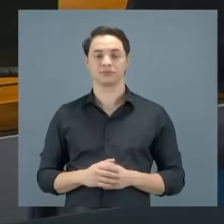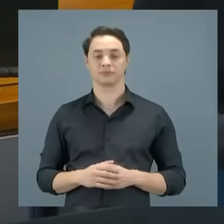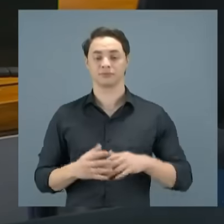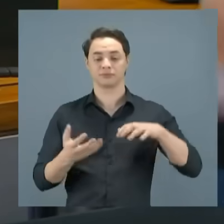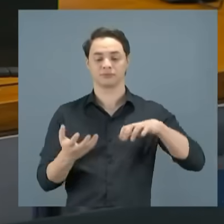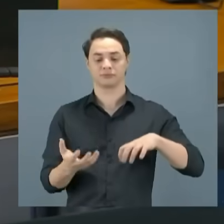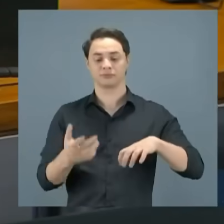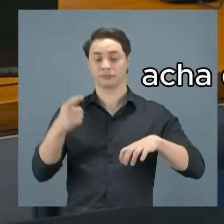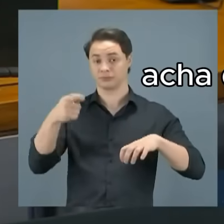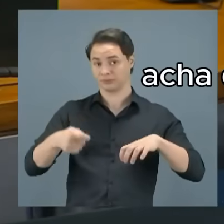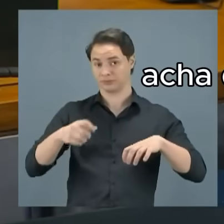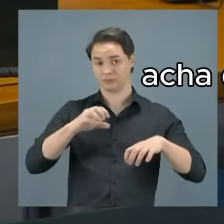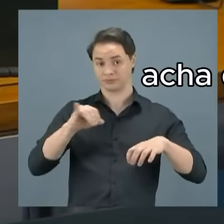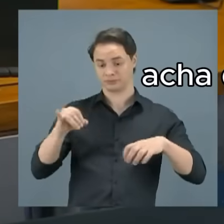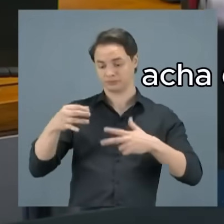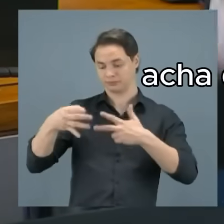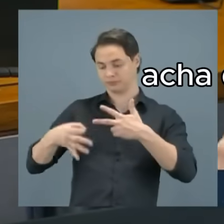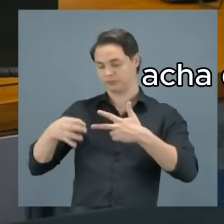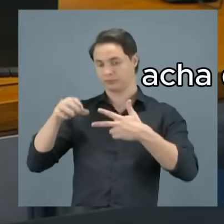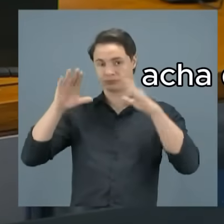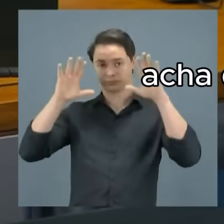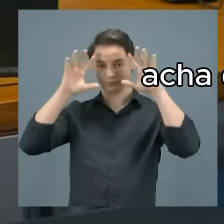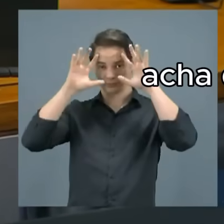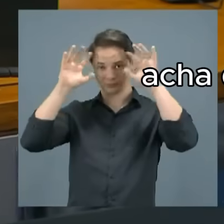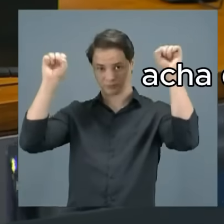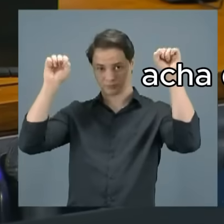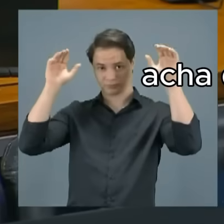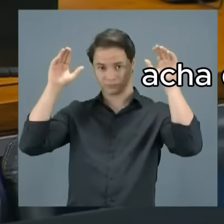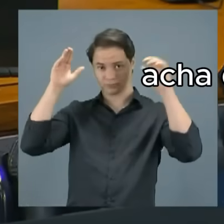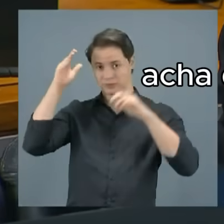se o STF acha que vai manter